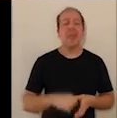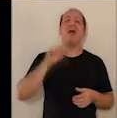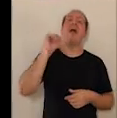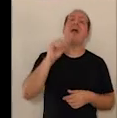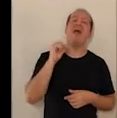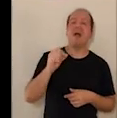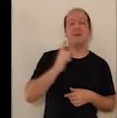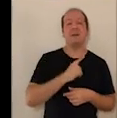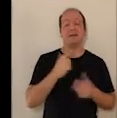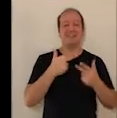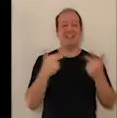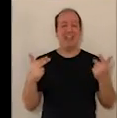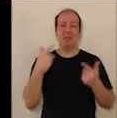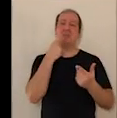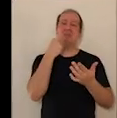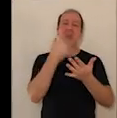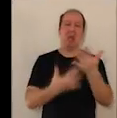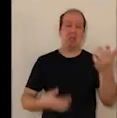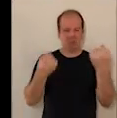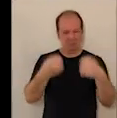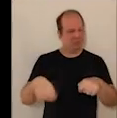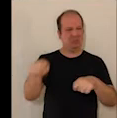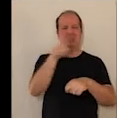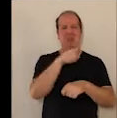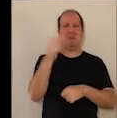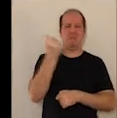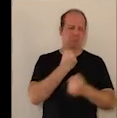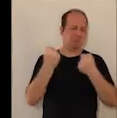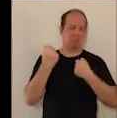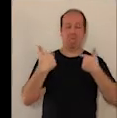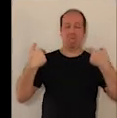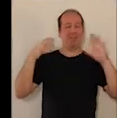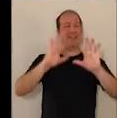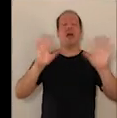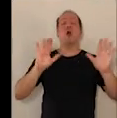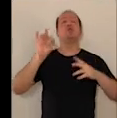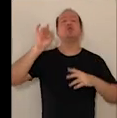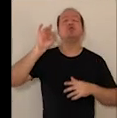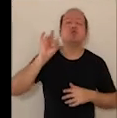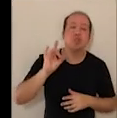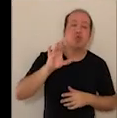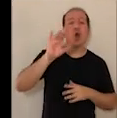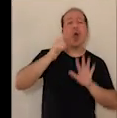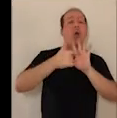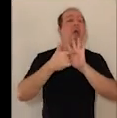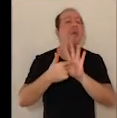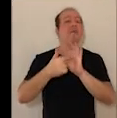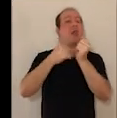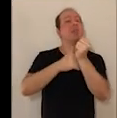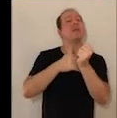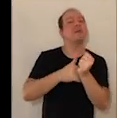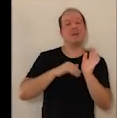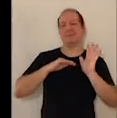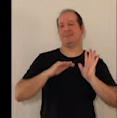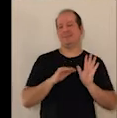tratantada sem derramamento de sangue. Consiste apenas em lhe revelar um segredo,